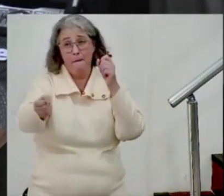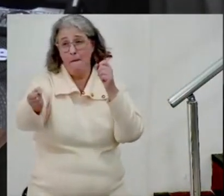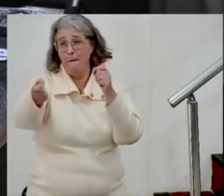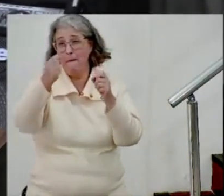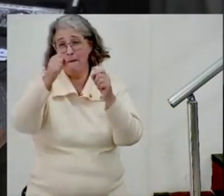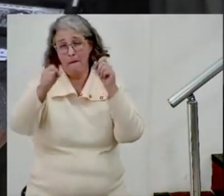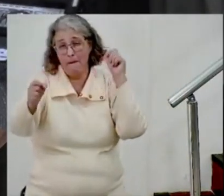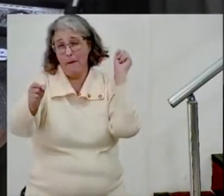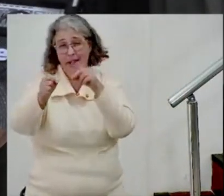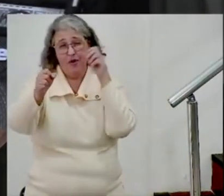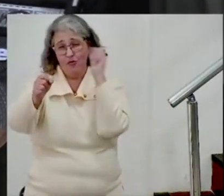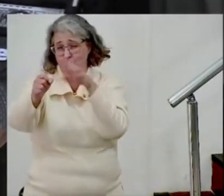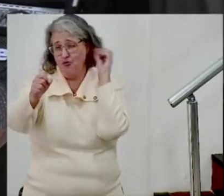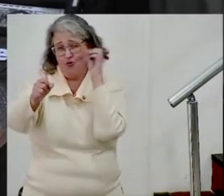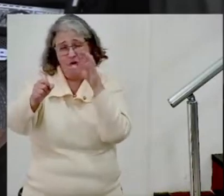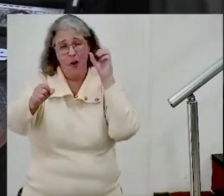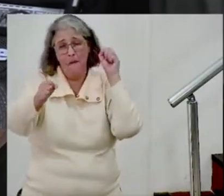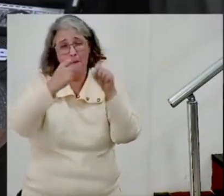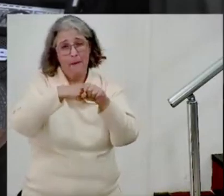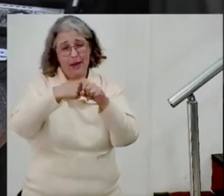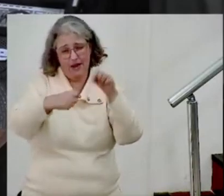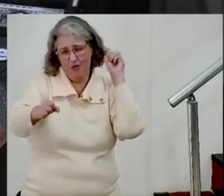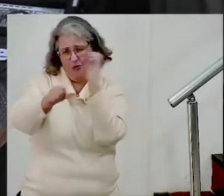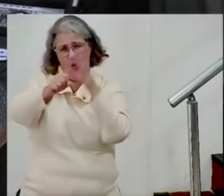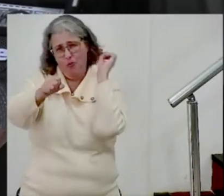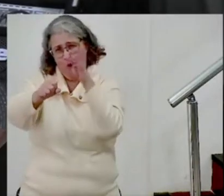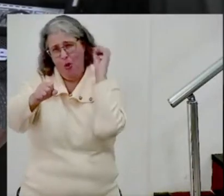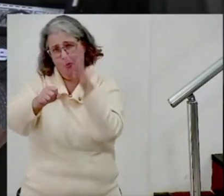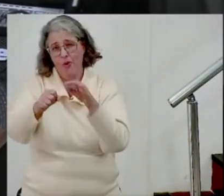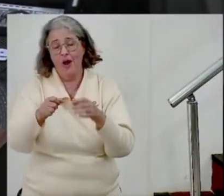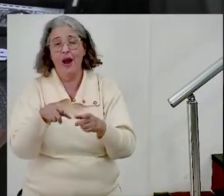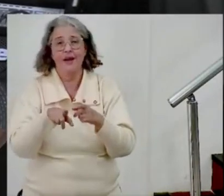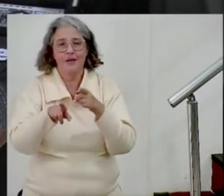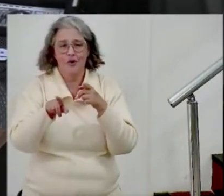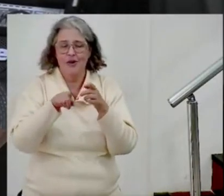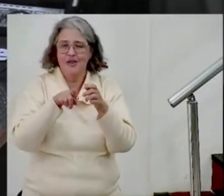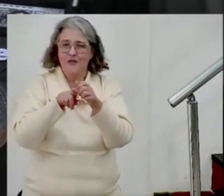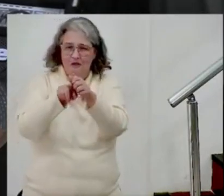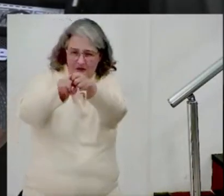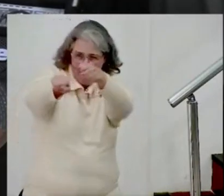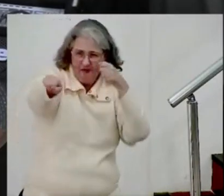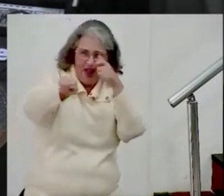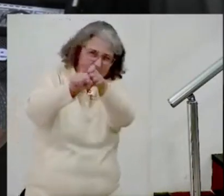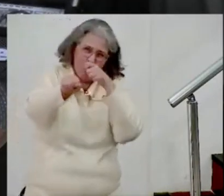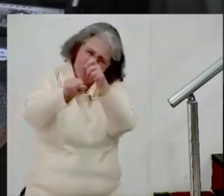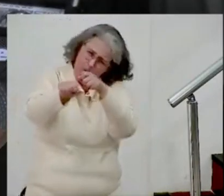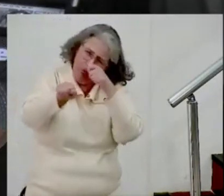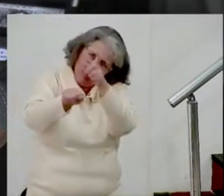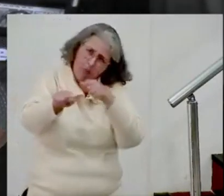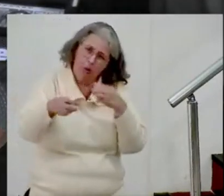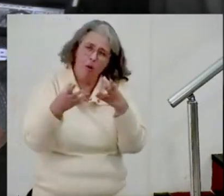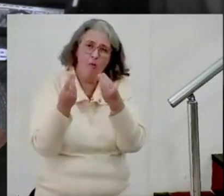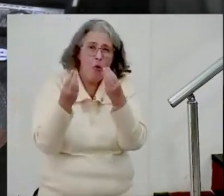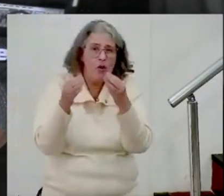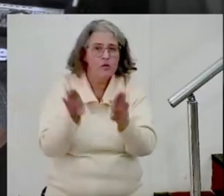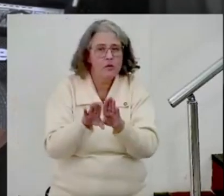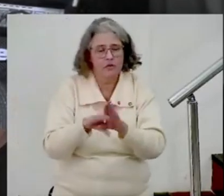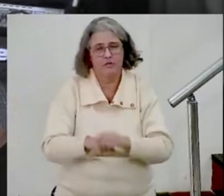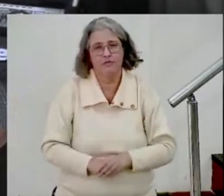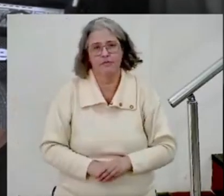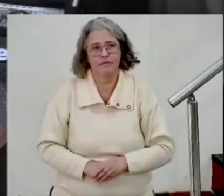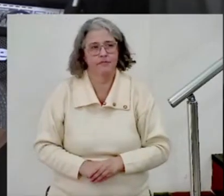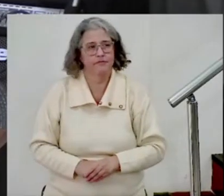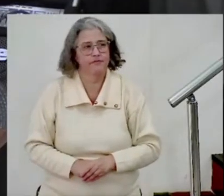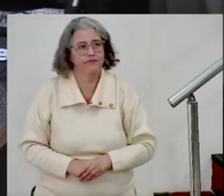lá na sala do Senaqueribe, em Nínive, né, retratando a batalha de Laquis. E aqui no Museu Britânico você tem algumas